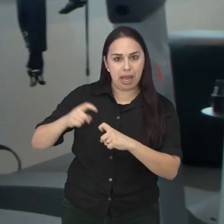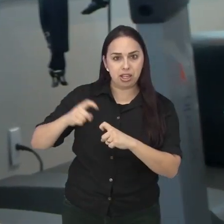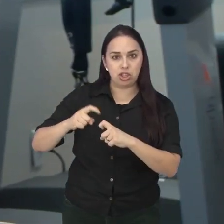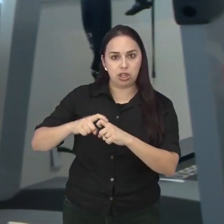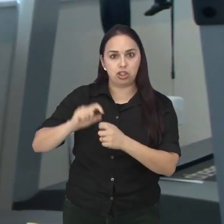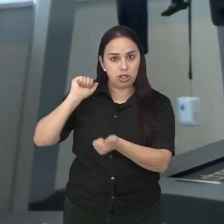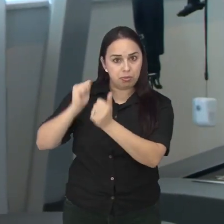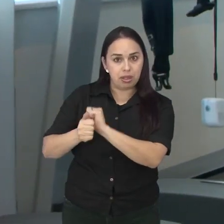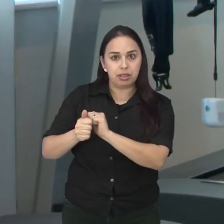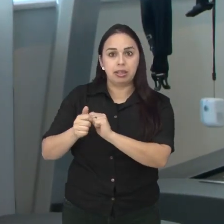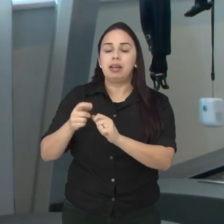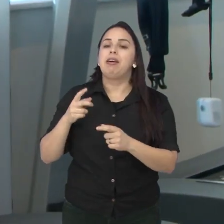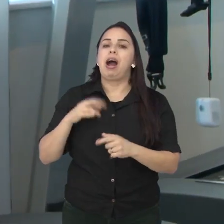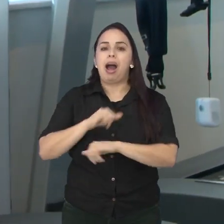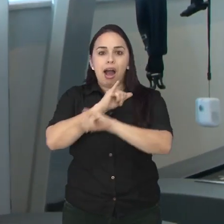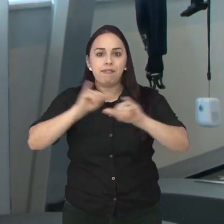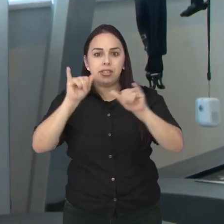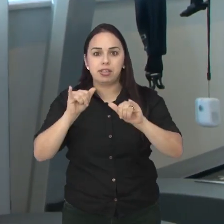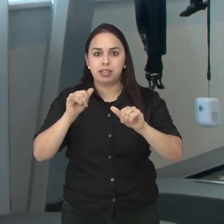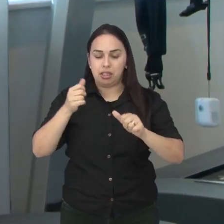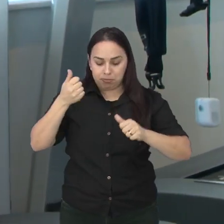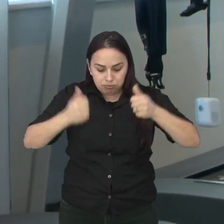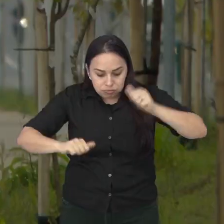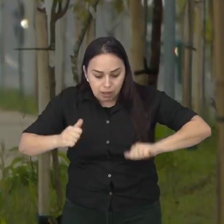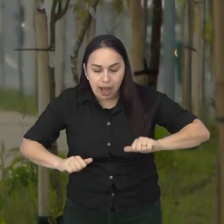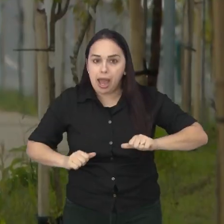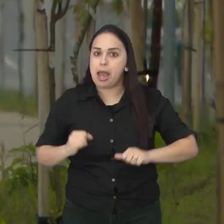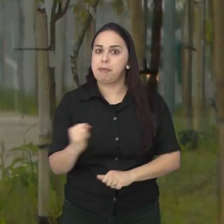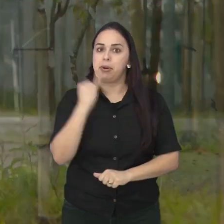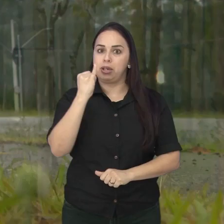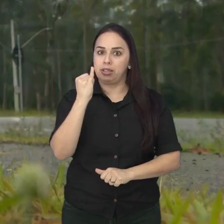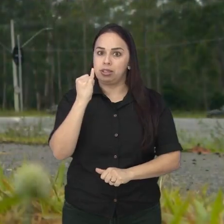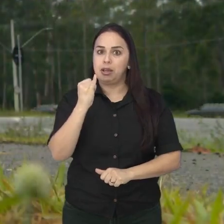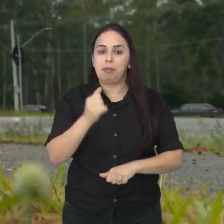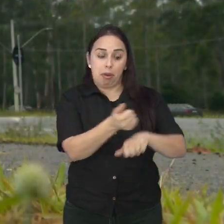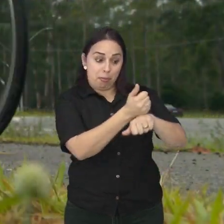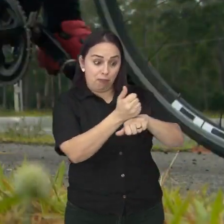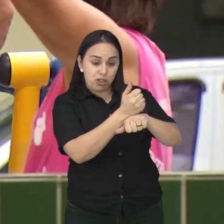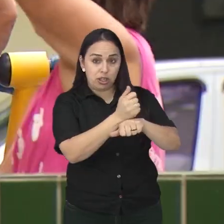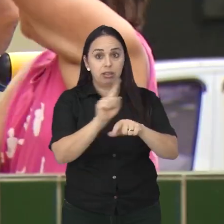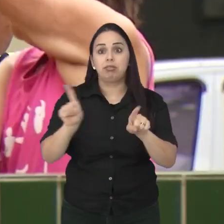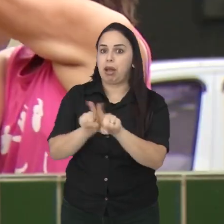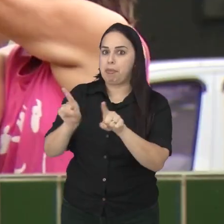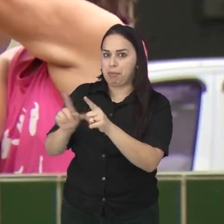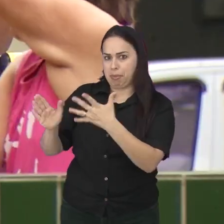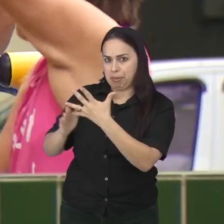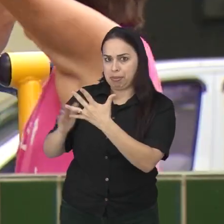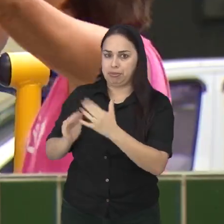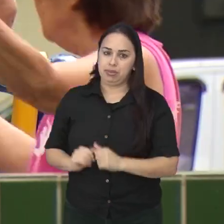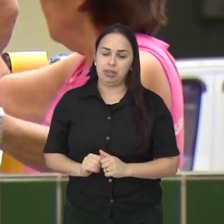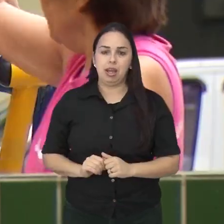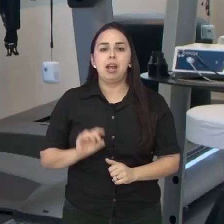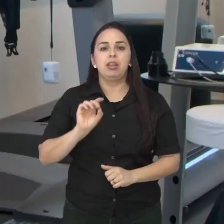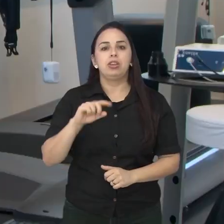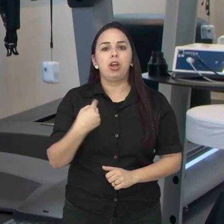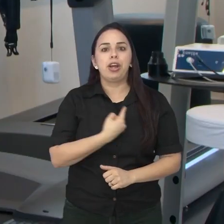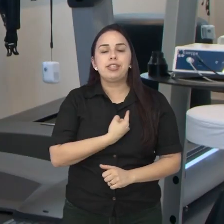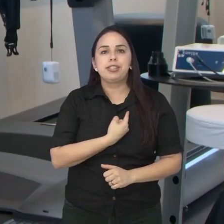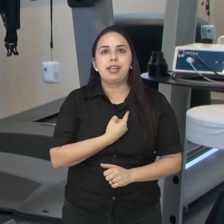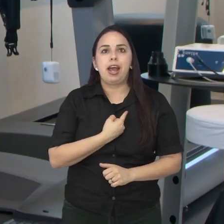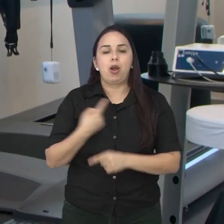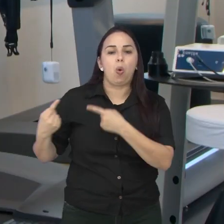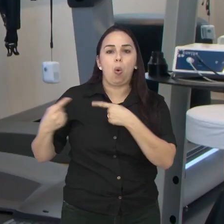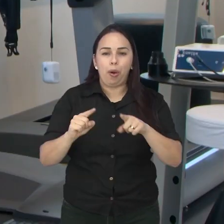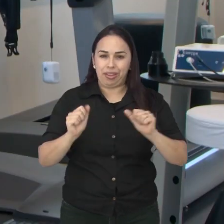médica do esporte e diz que um check-up é importante tanto para os atletas profissionais quanto para os amadores. A gente não vem